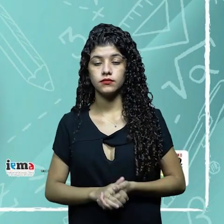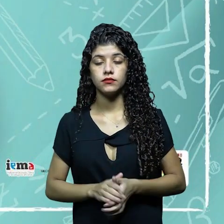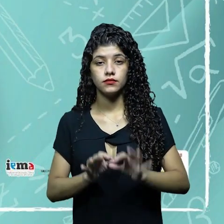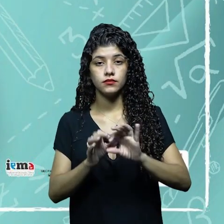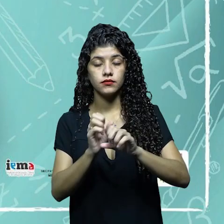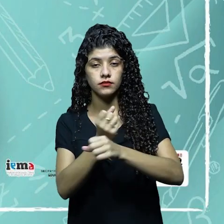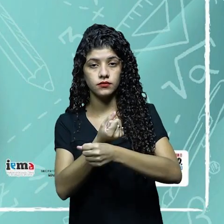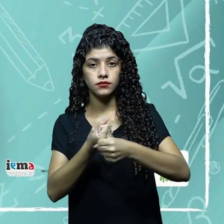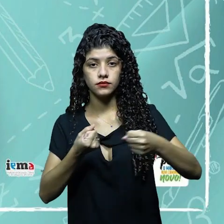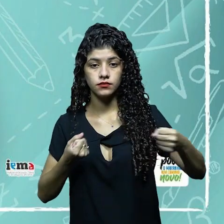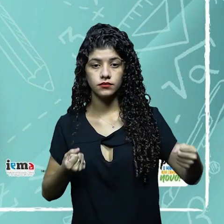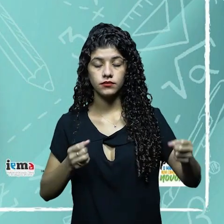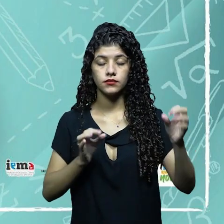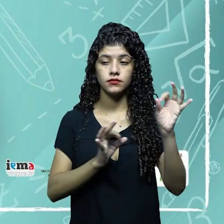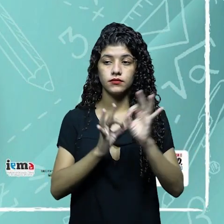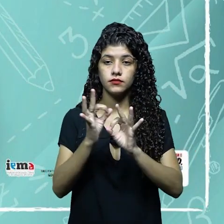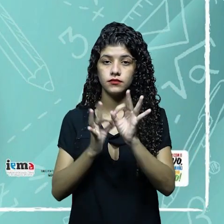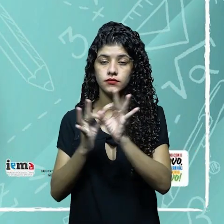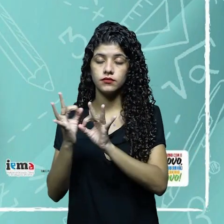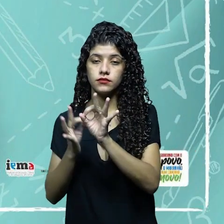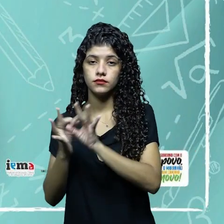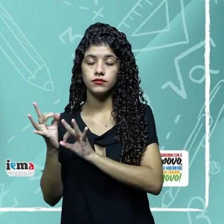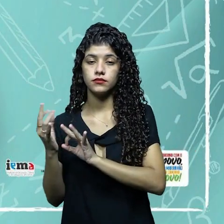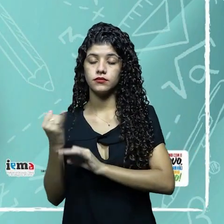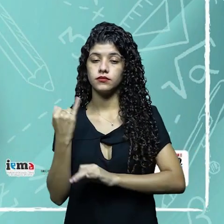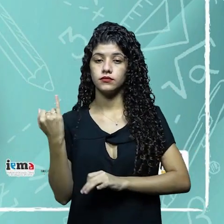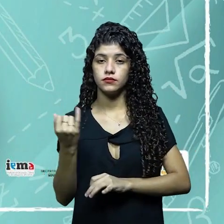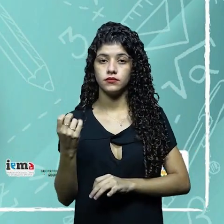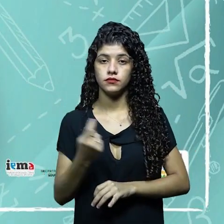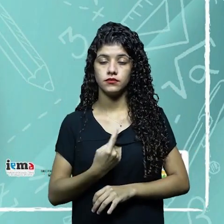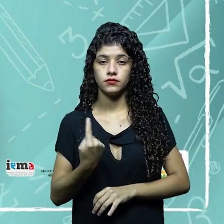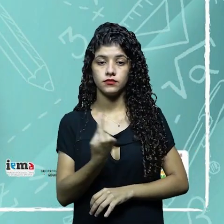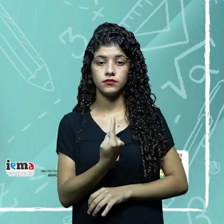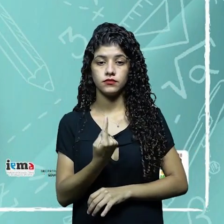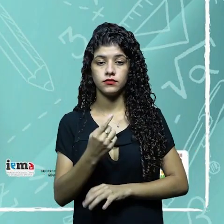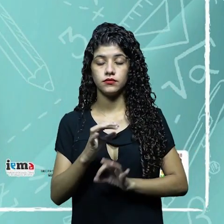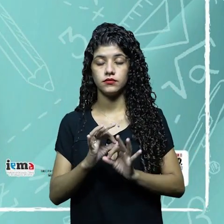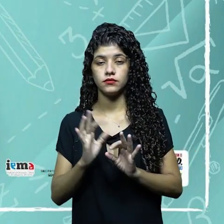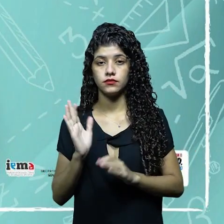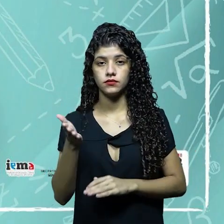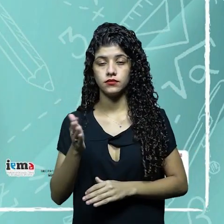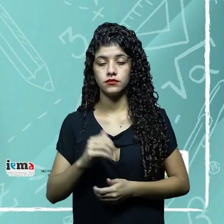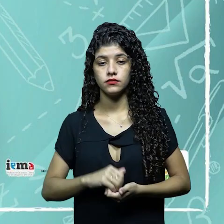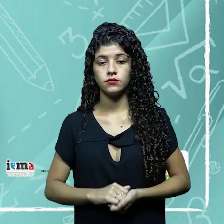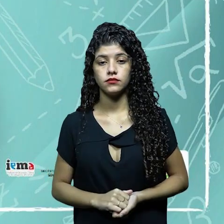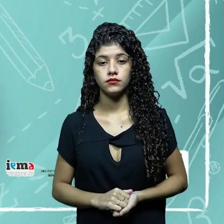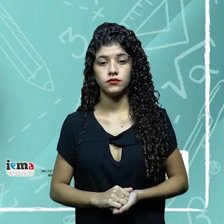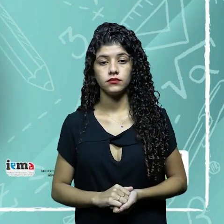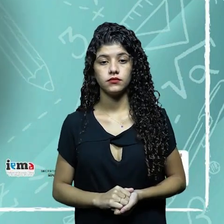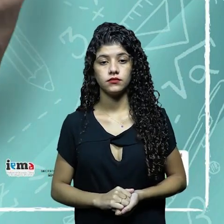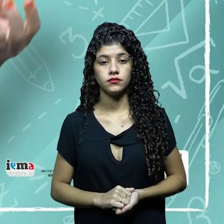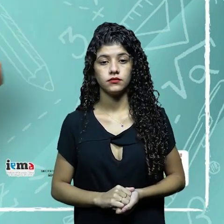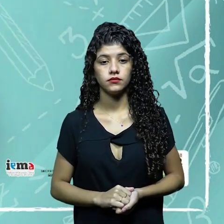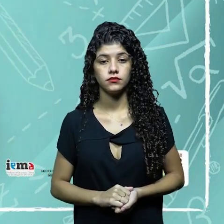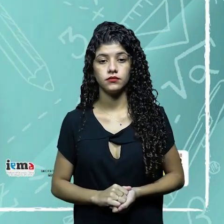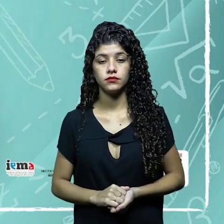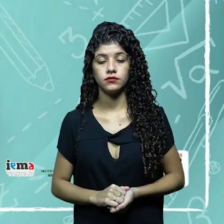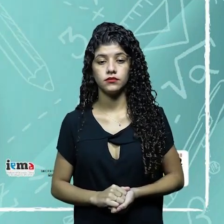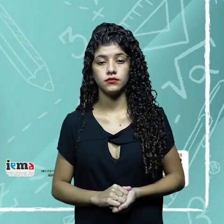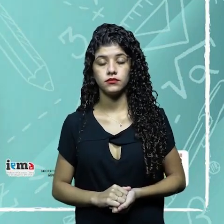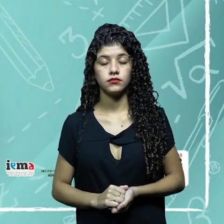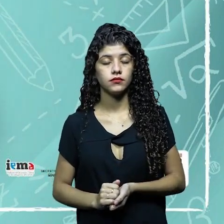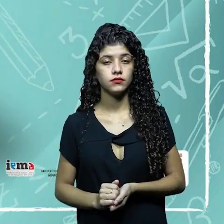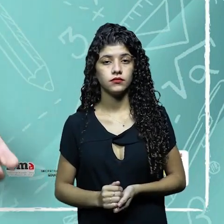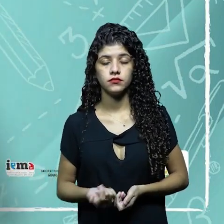fazendo a construção do teu desenho. Ou seja, eu não preciso tirar o mouse, a mão do mouse ali, ir para outro